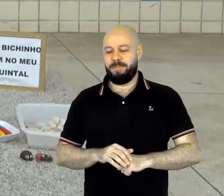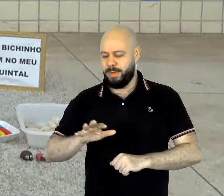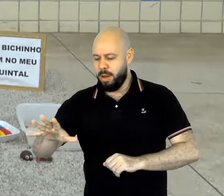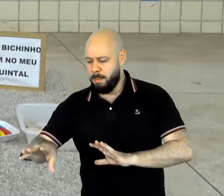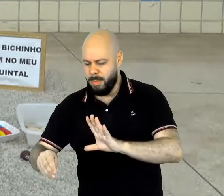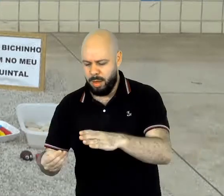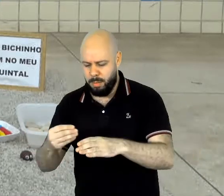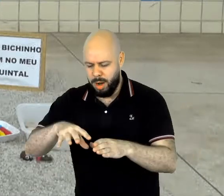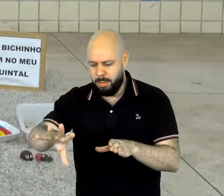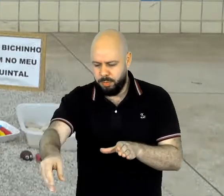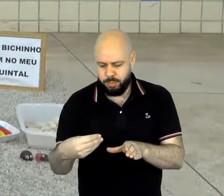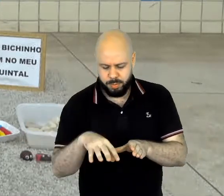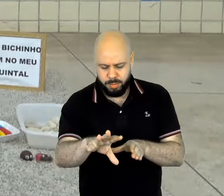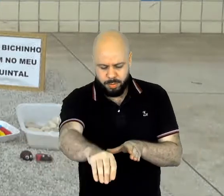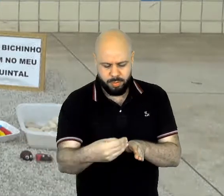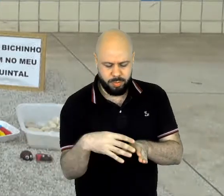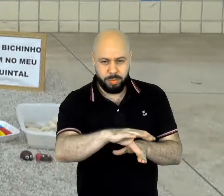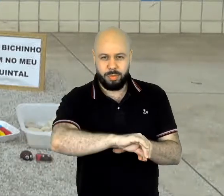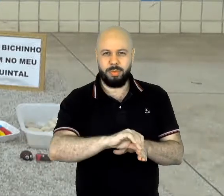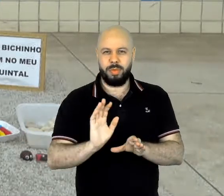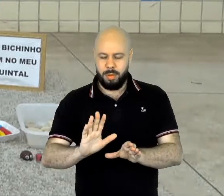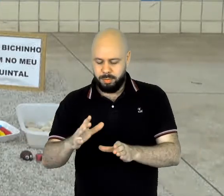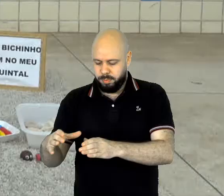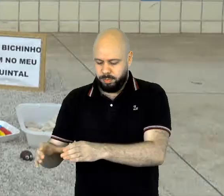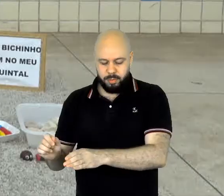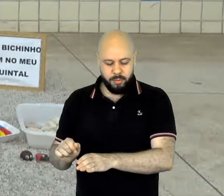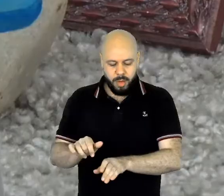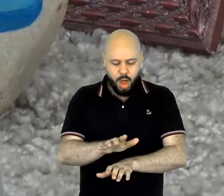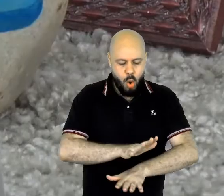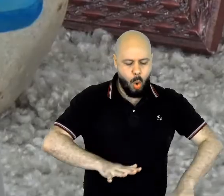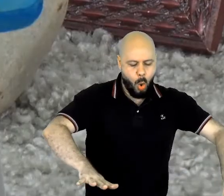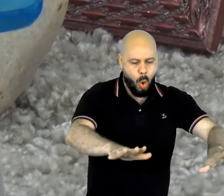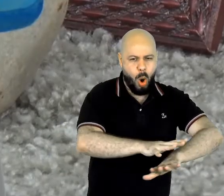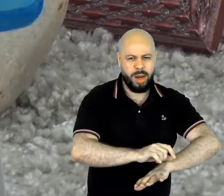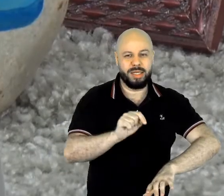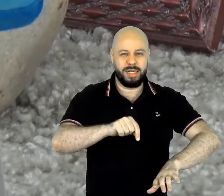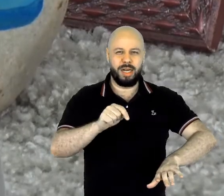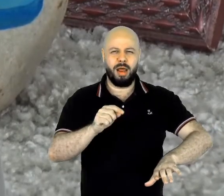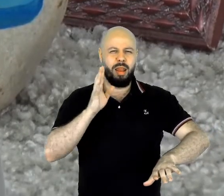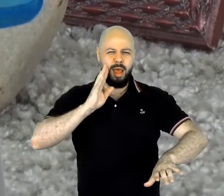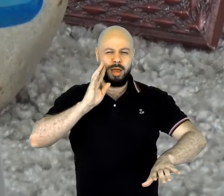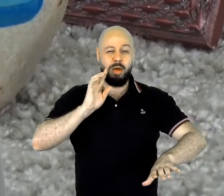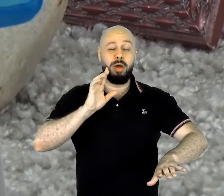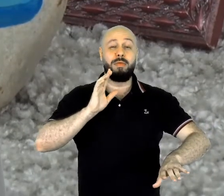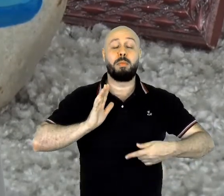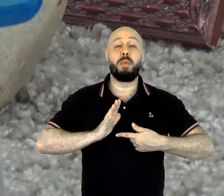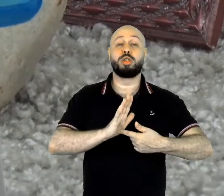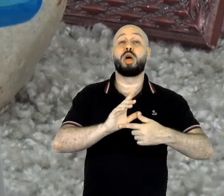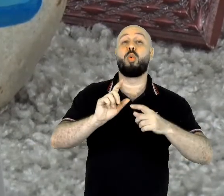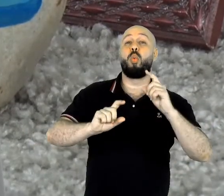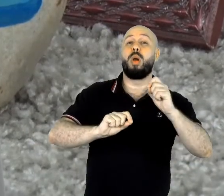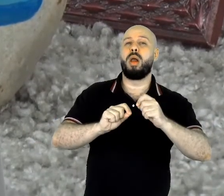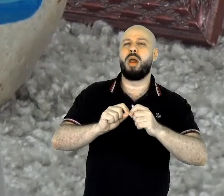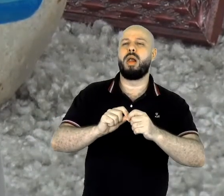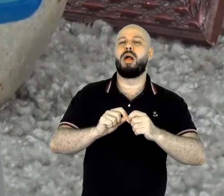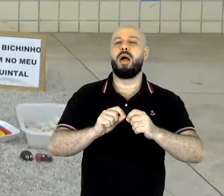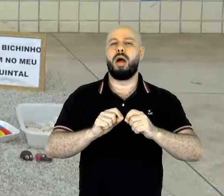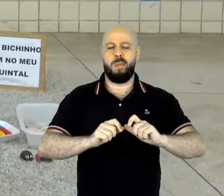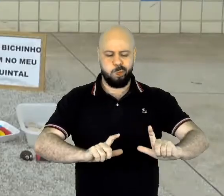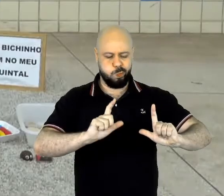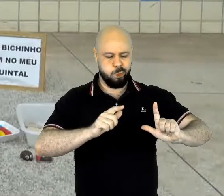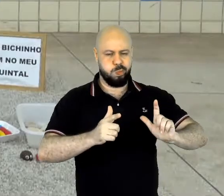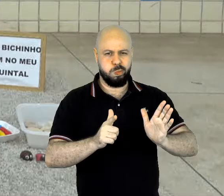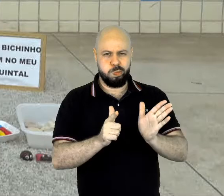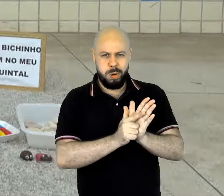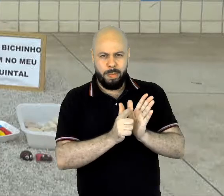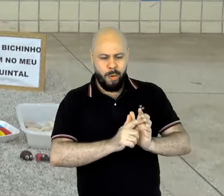sua criança, vai montar um espaço bem legal, igual esse aqui do nosso cenário, e vai mostrar para a sua criança algumas plaquinhas, igual